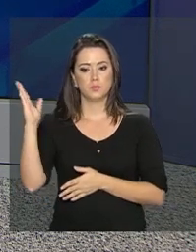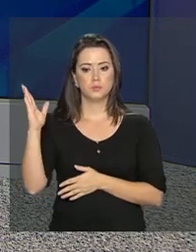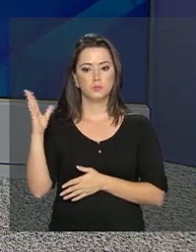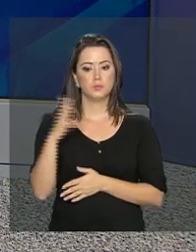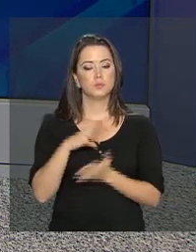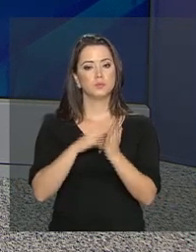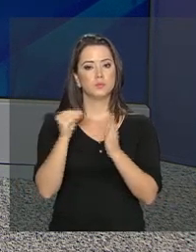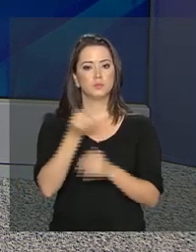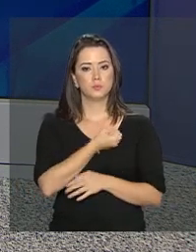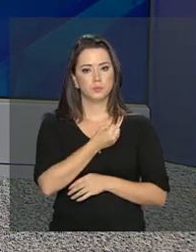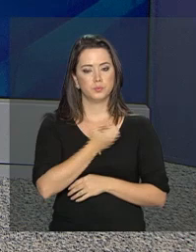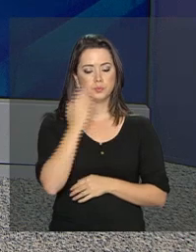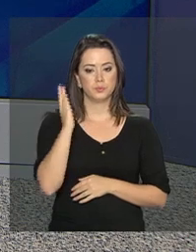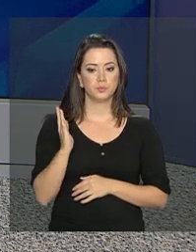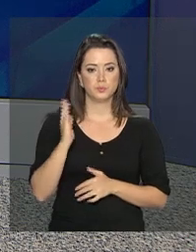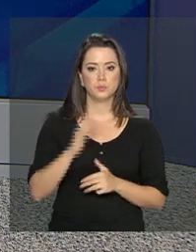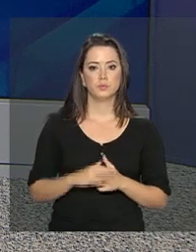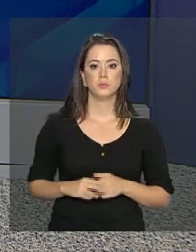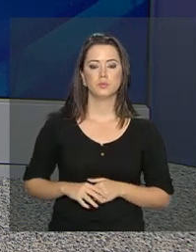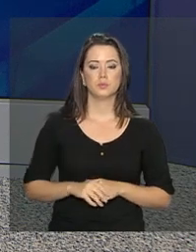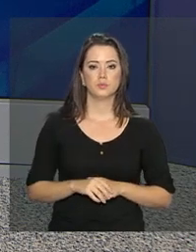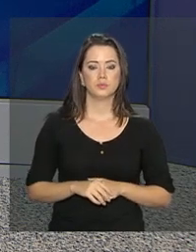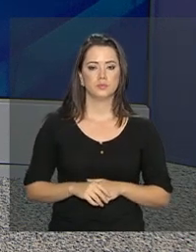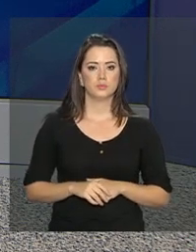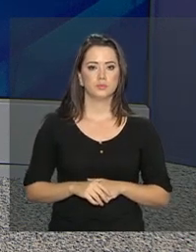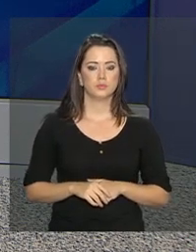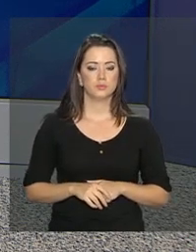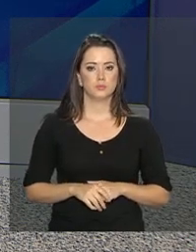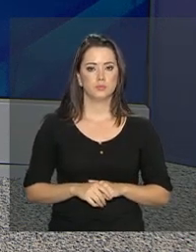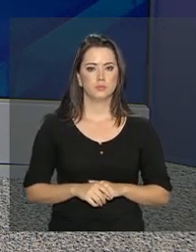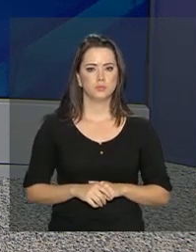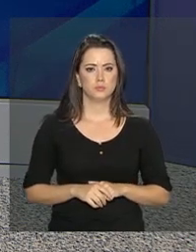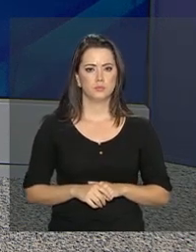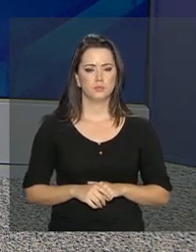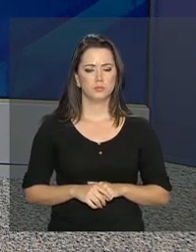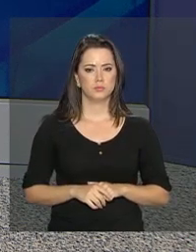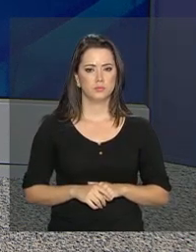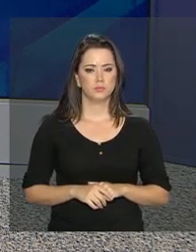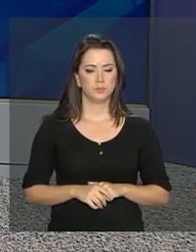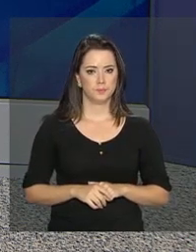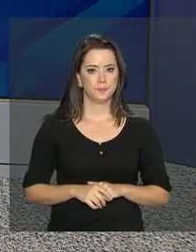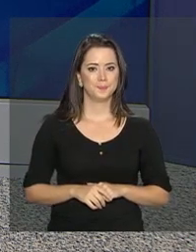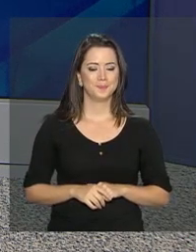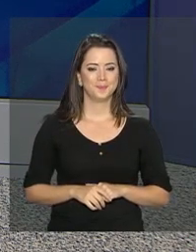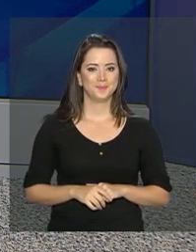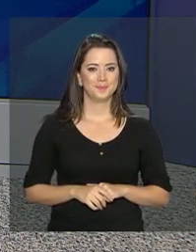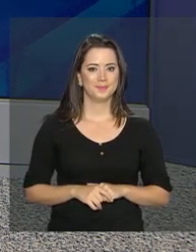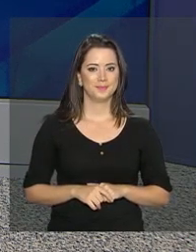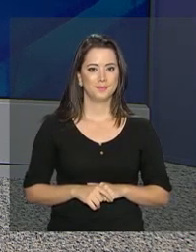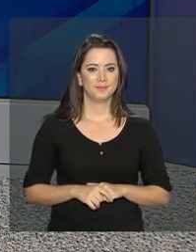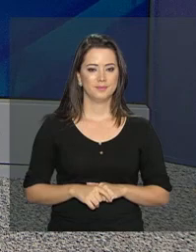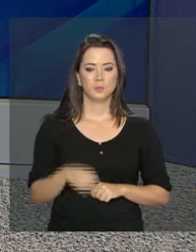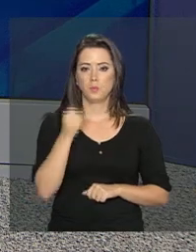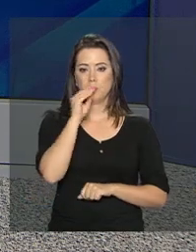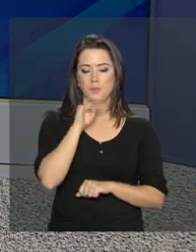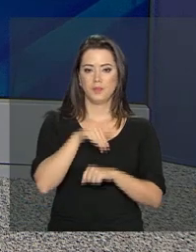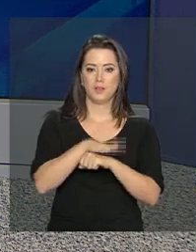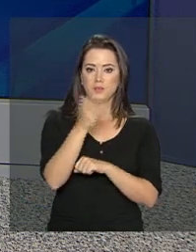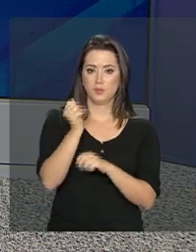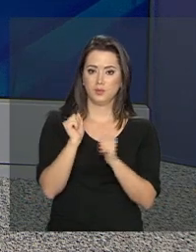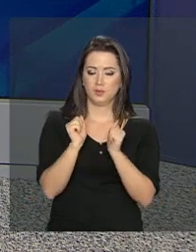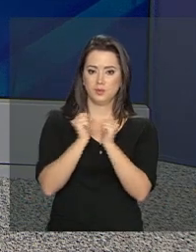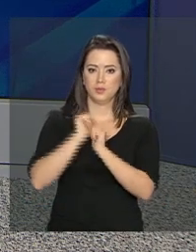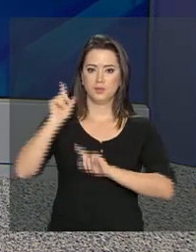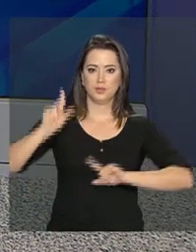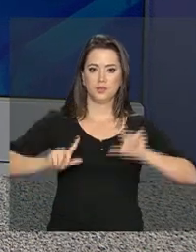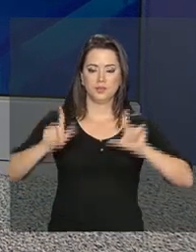tap o número é este que aparece pra você 16 19 98 67 8 787 uma boa noite pra você